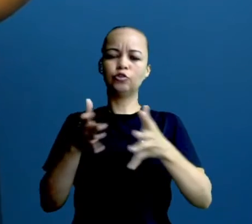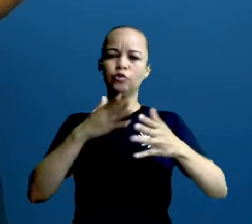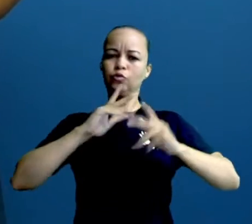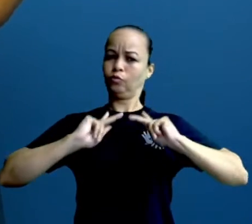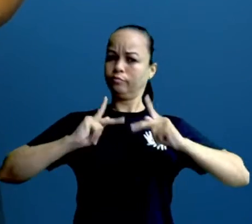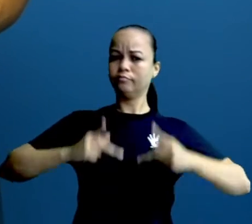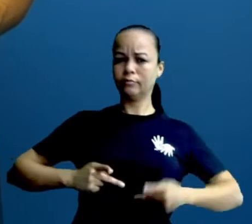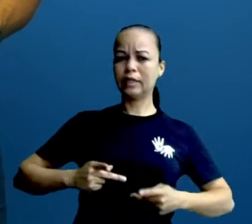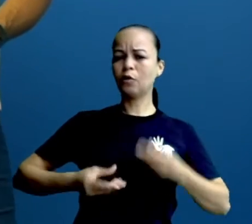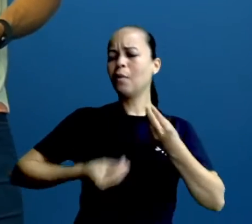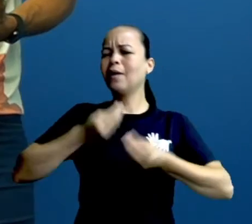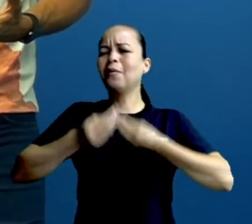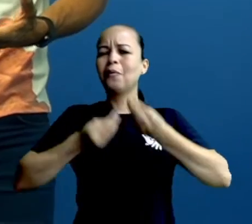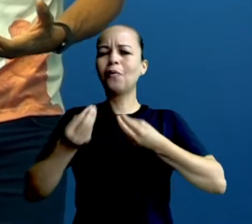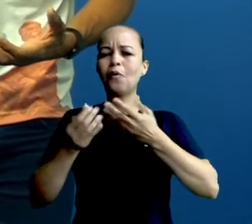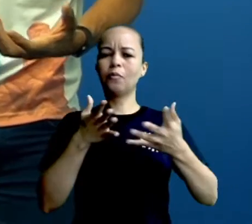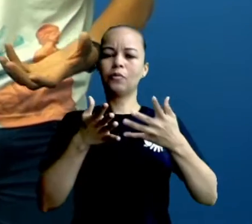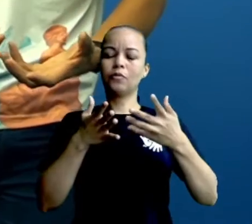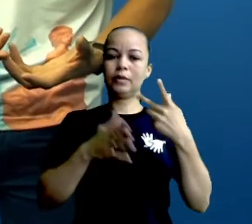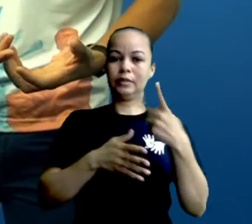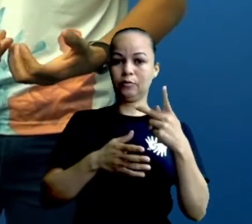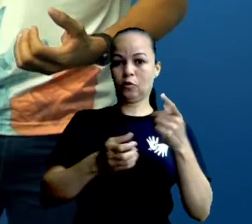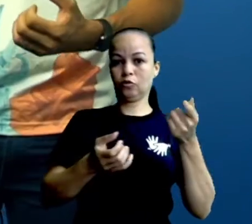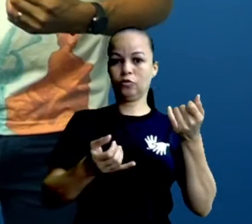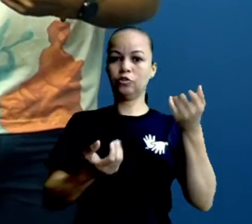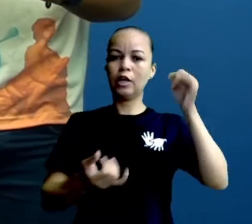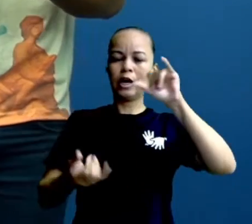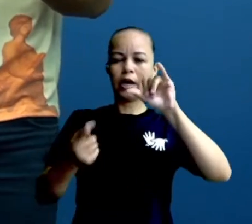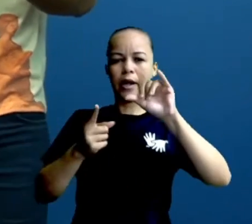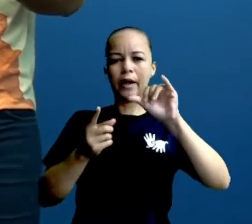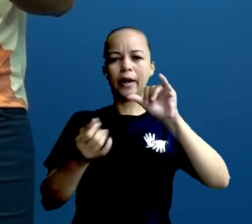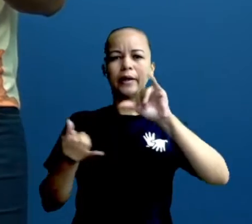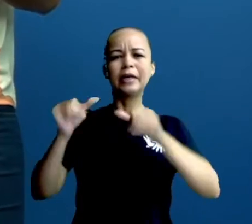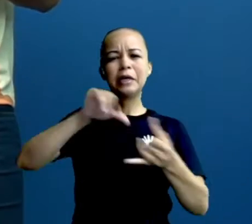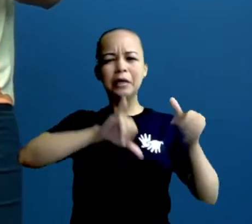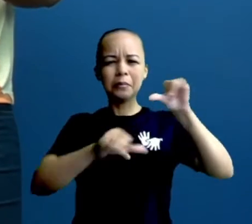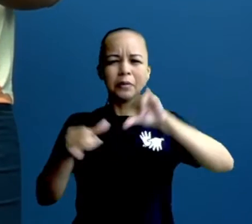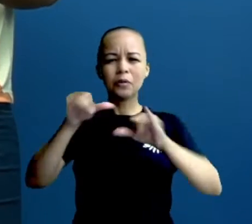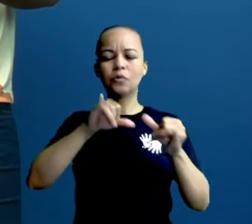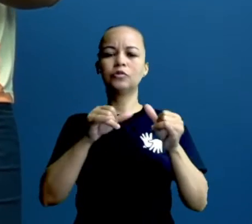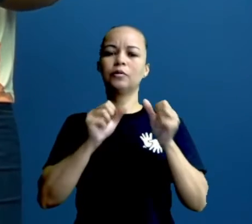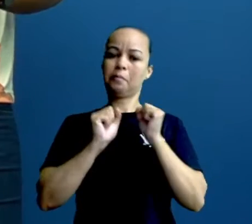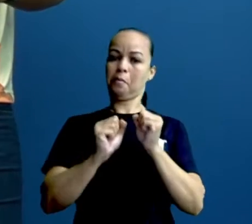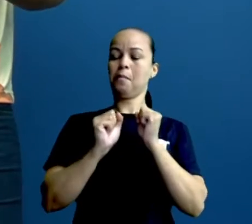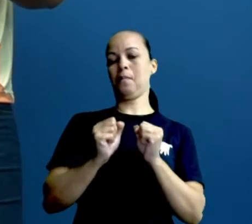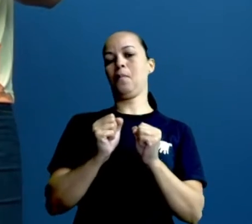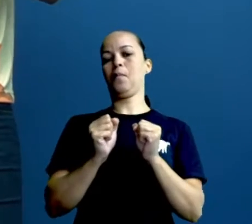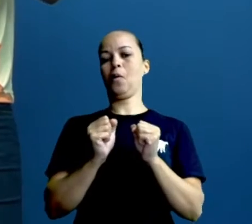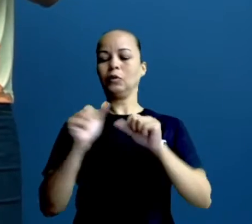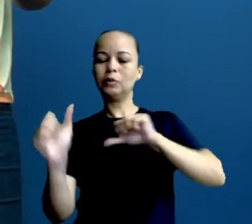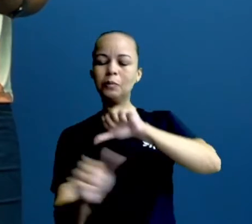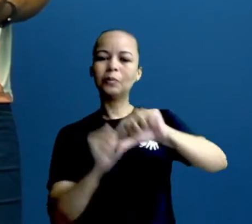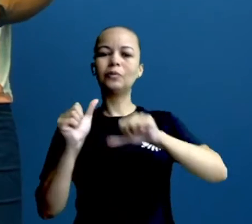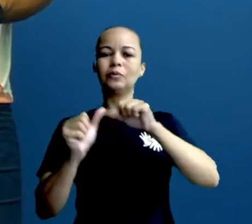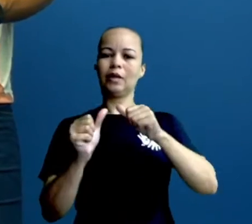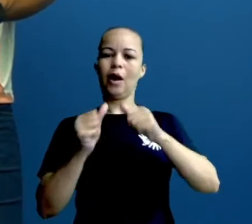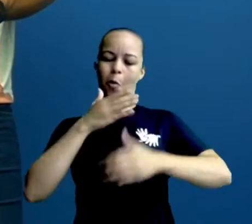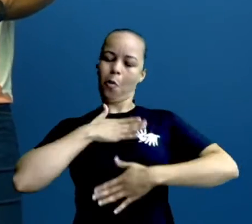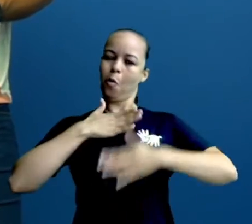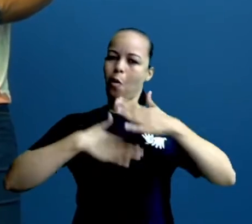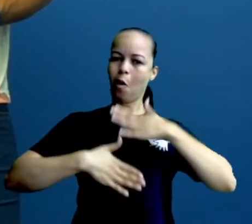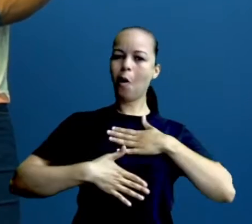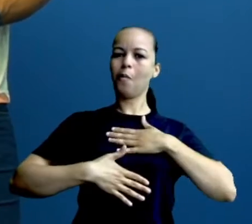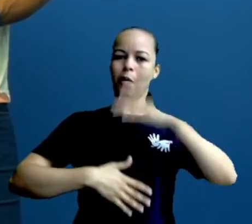humanos. De que forma esses compostos químicos eles podem alterar, né, o